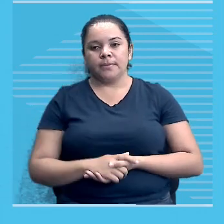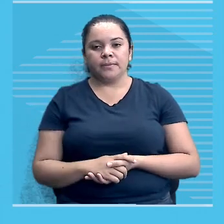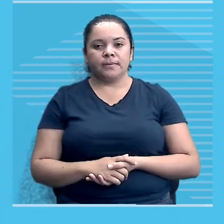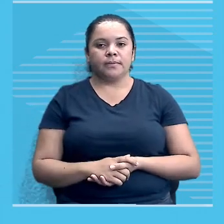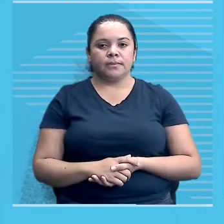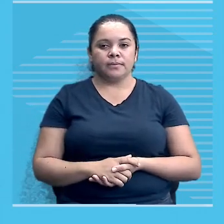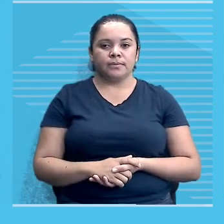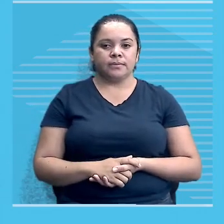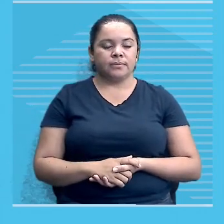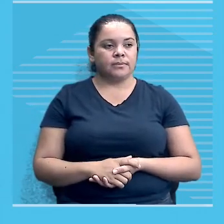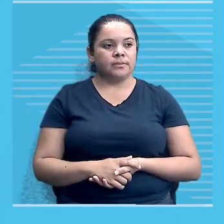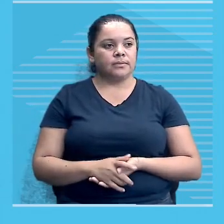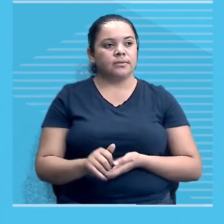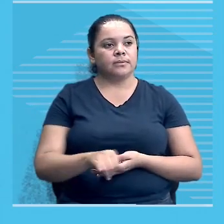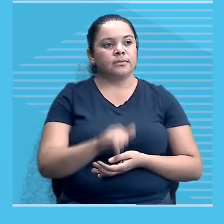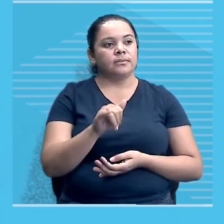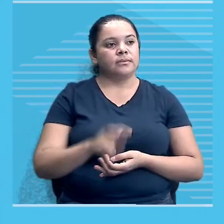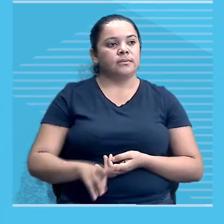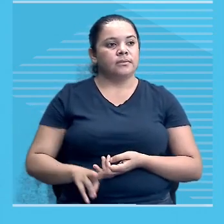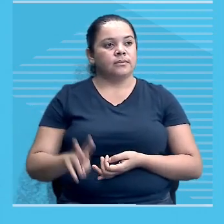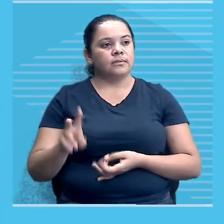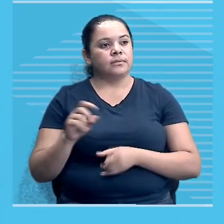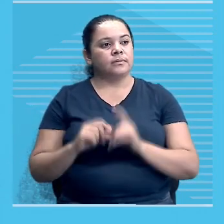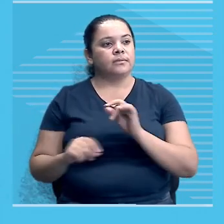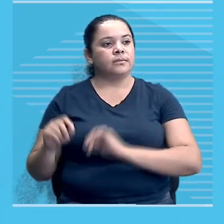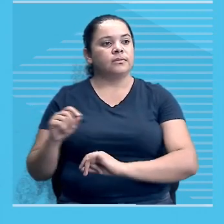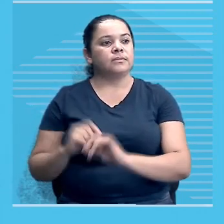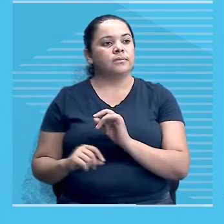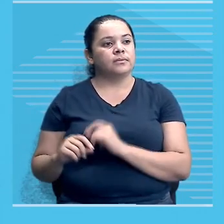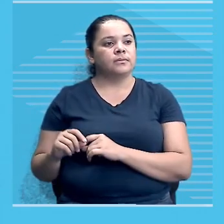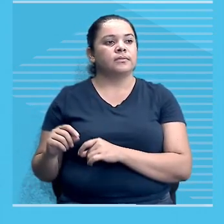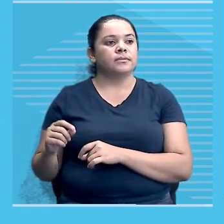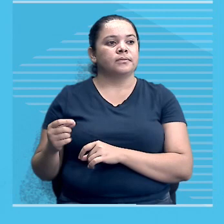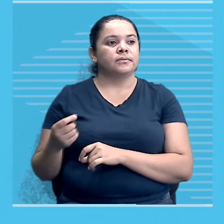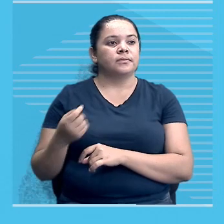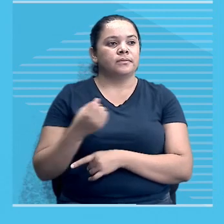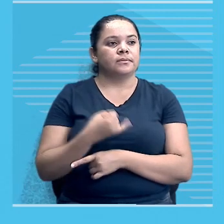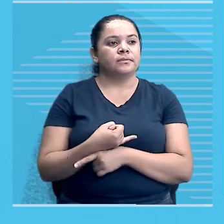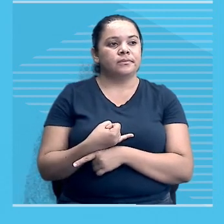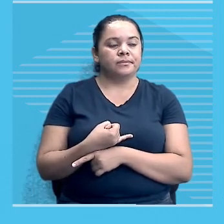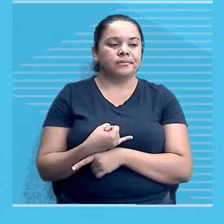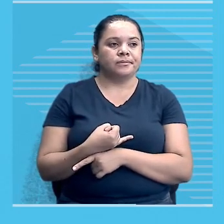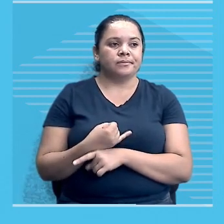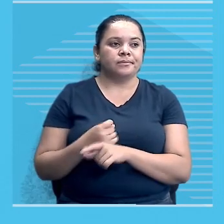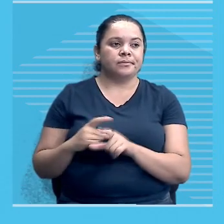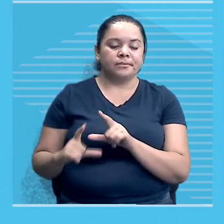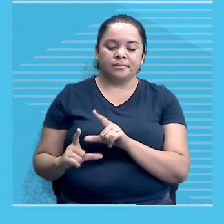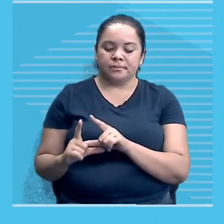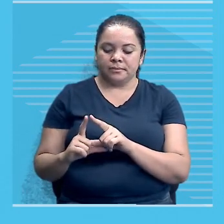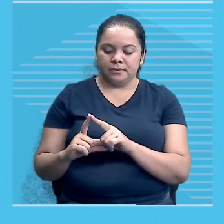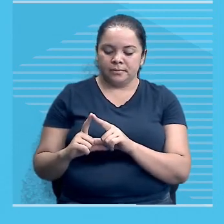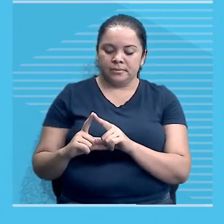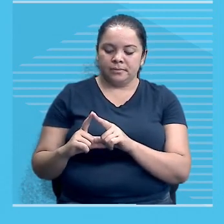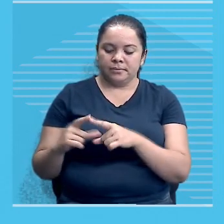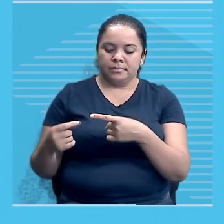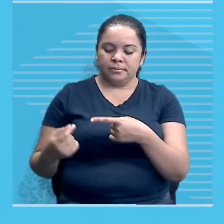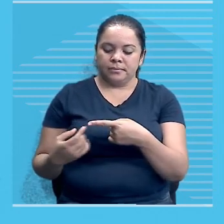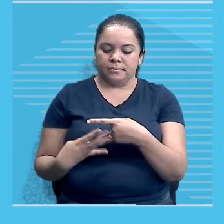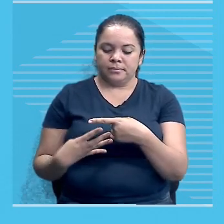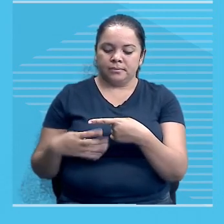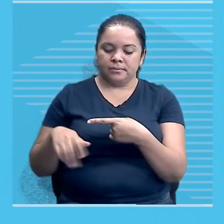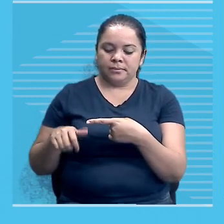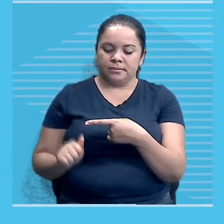O que é o y do vértice - Delta sobre quatro a olha aqui